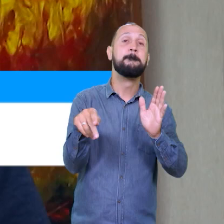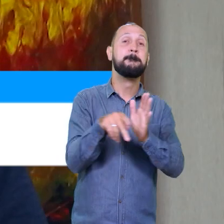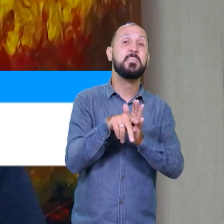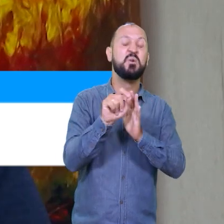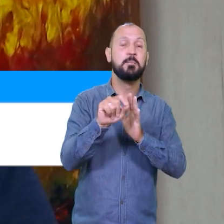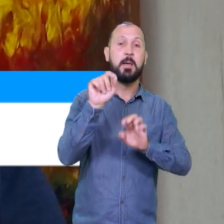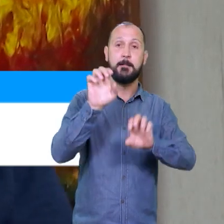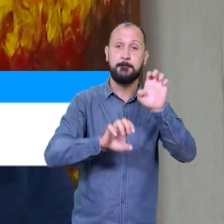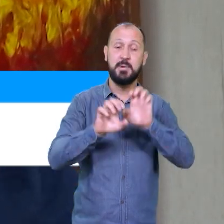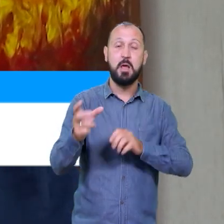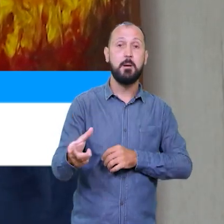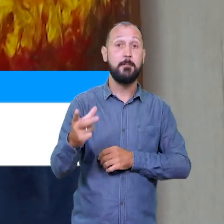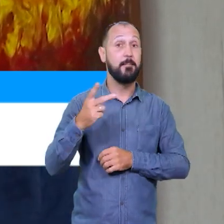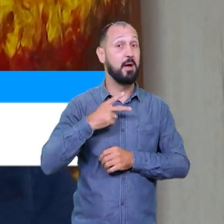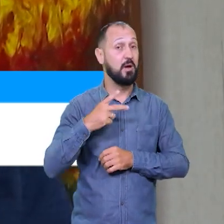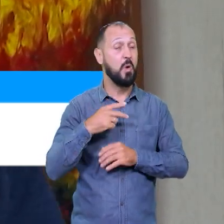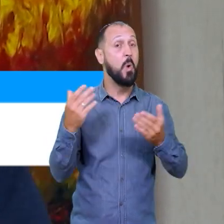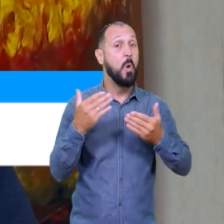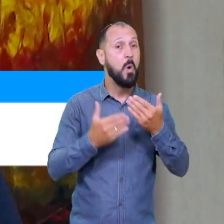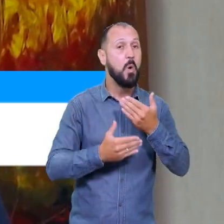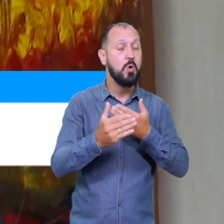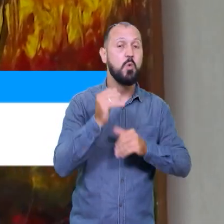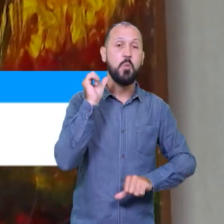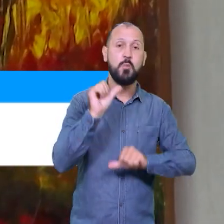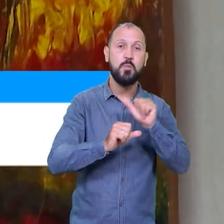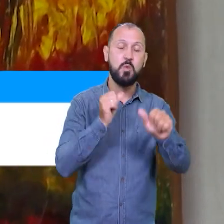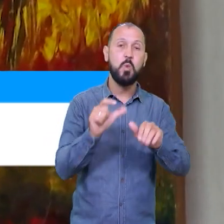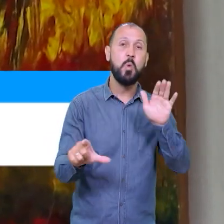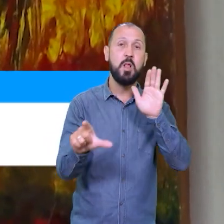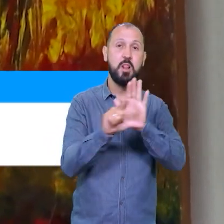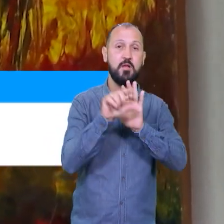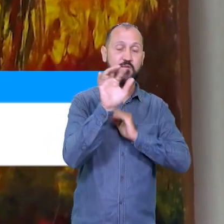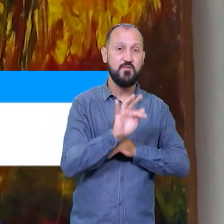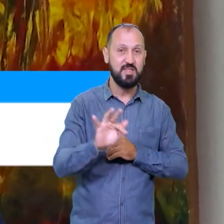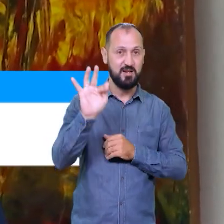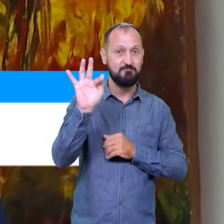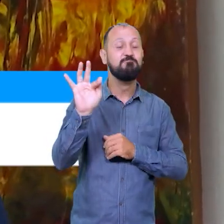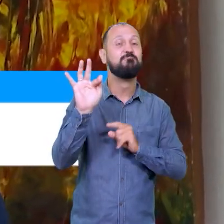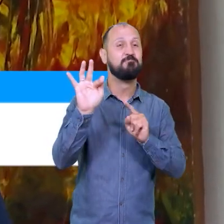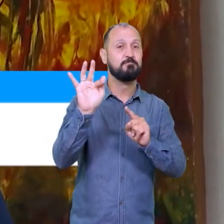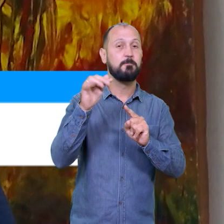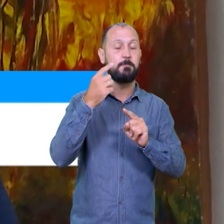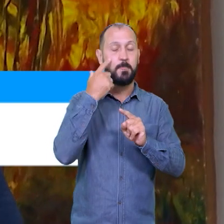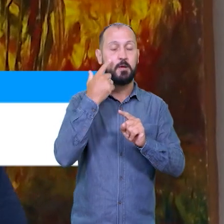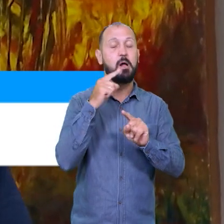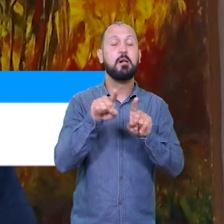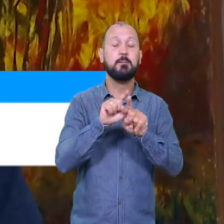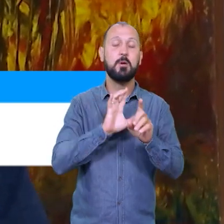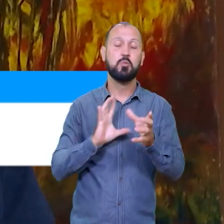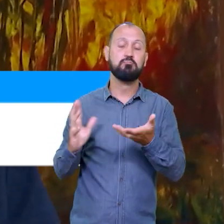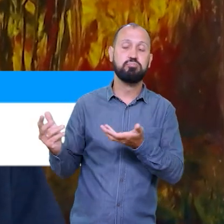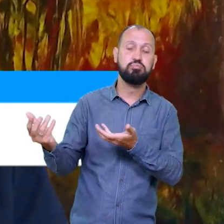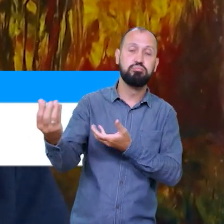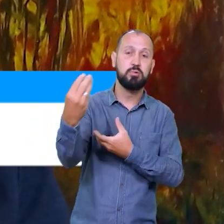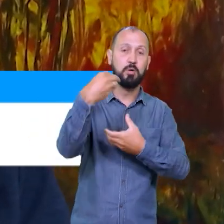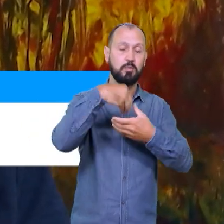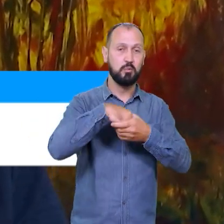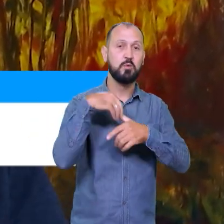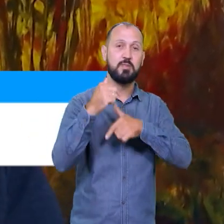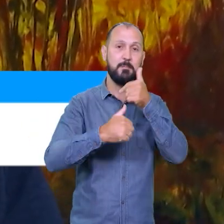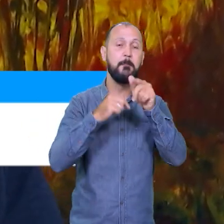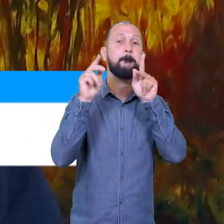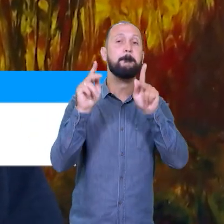era só para empresas privadas, hoje passou, com a lei federal, passou a abarcar